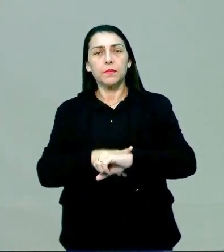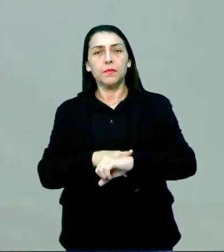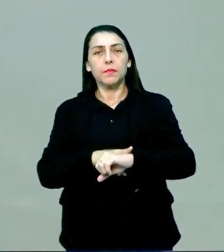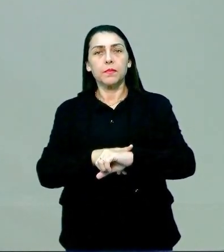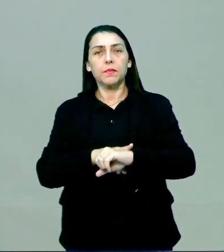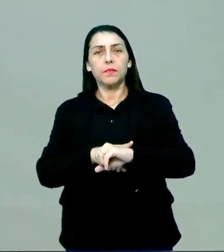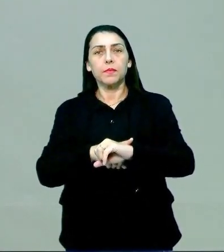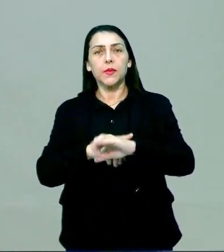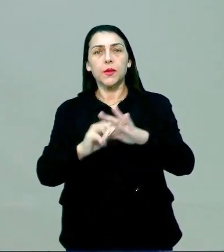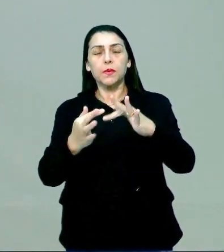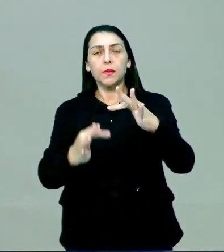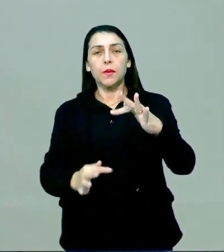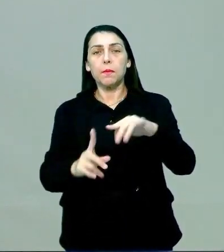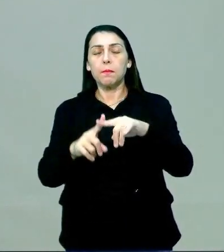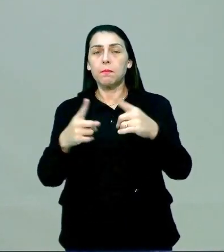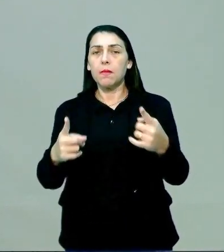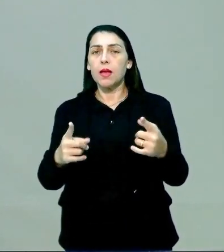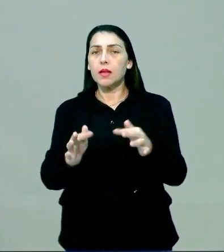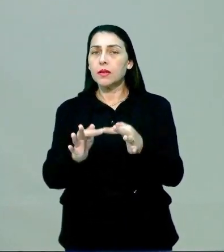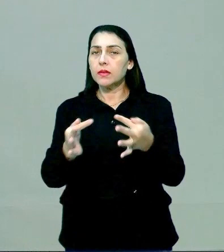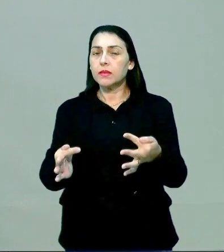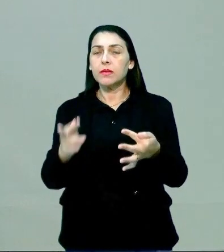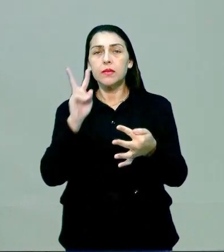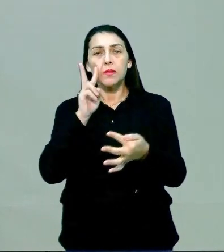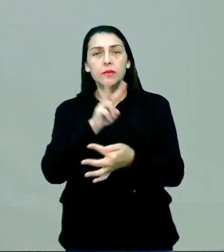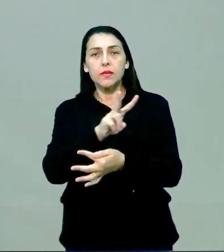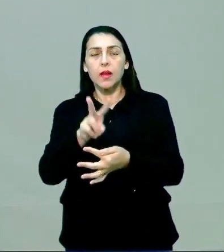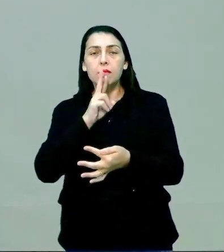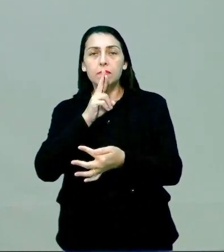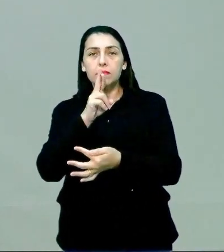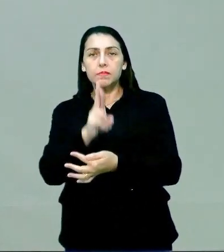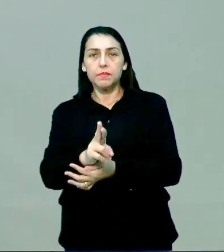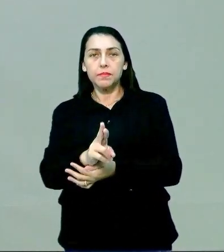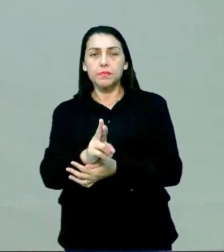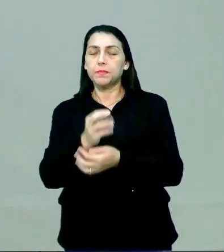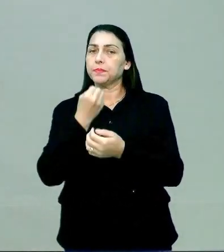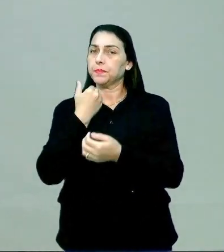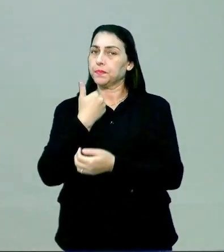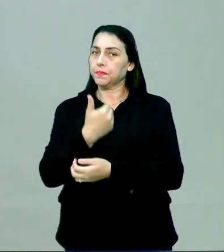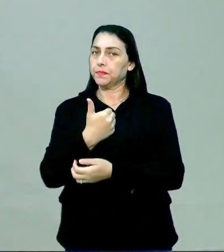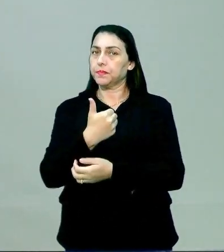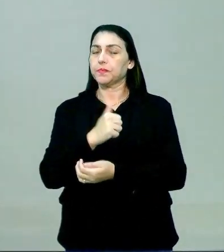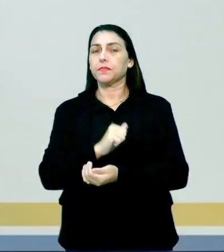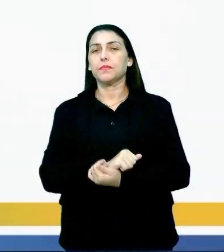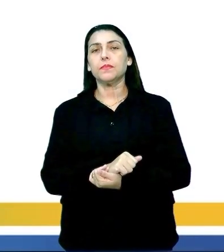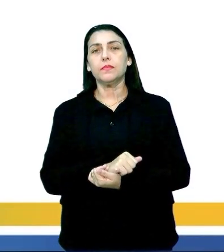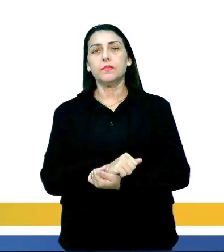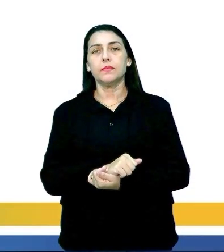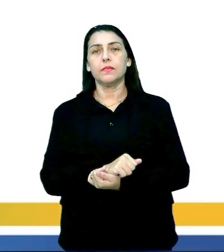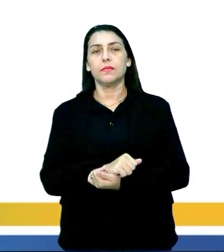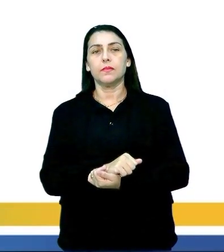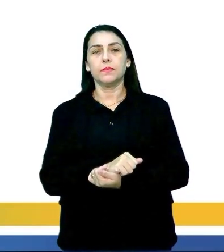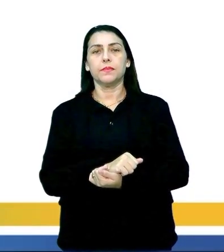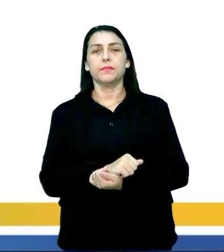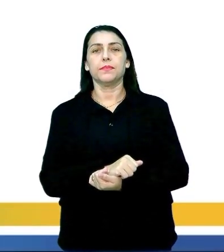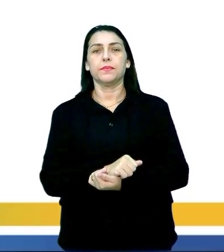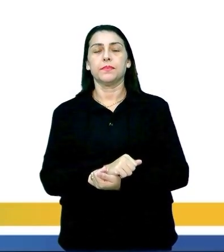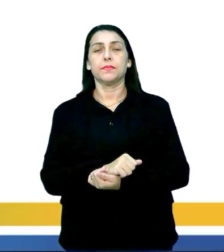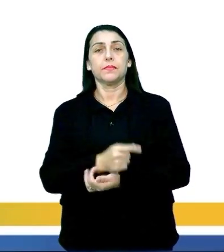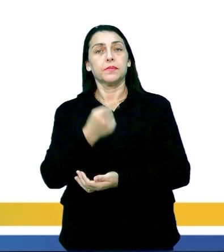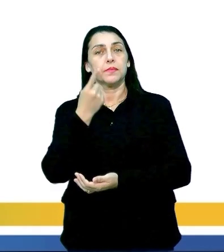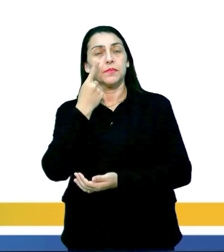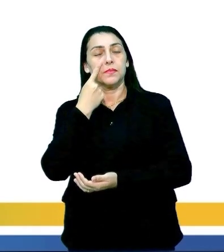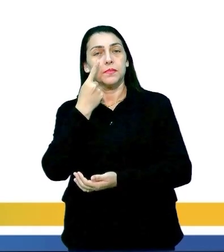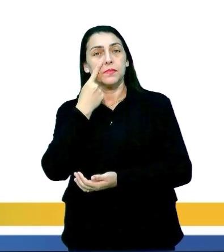ela é simples de ser observada e resolvida. Tudo bem? Então vamos lá. Então